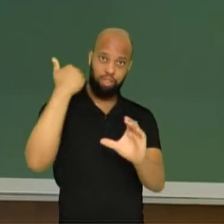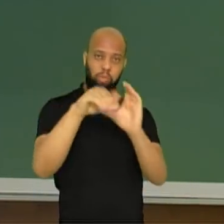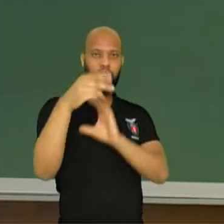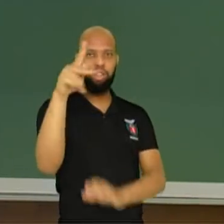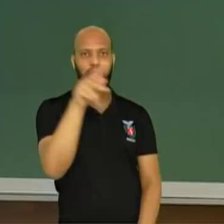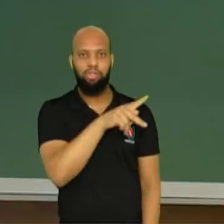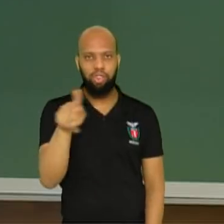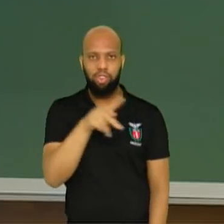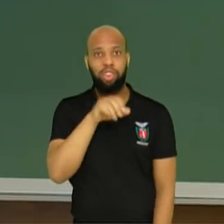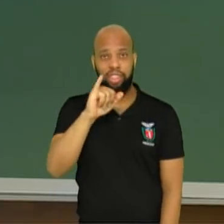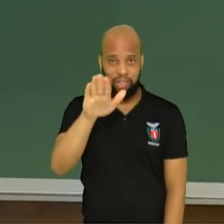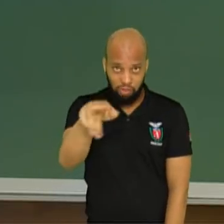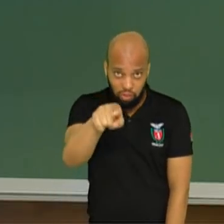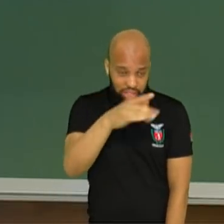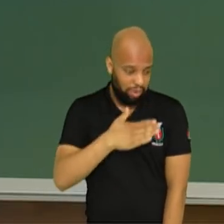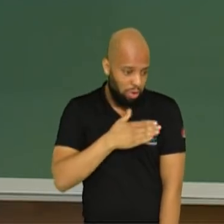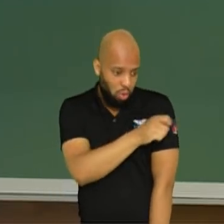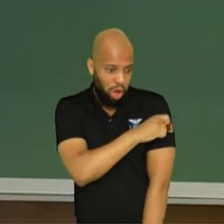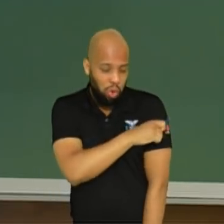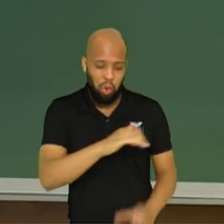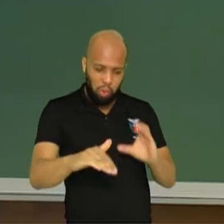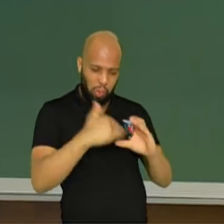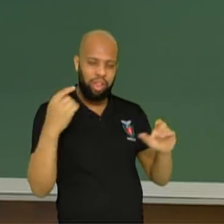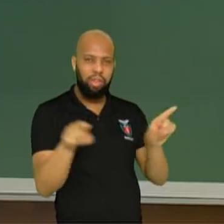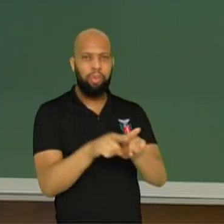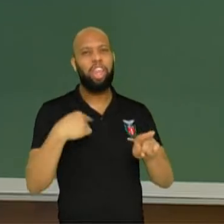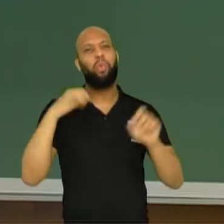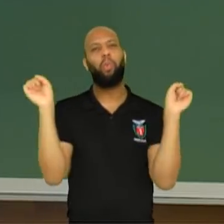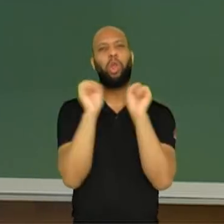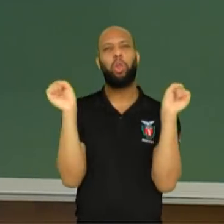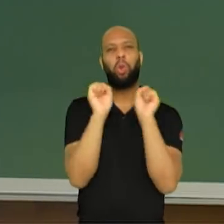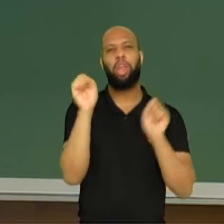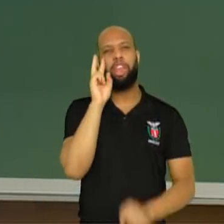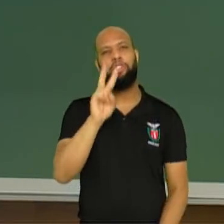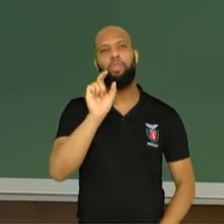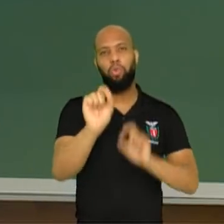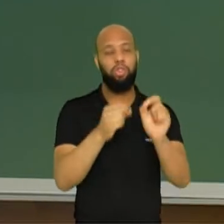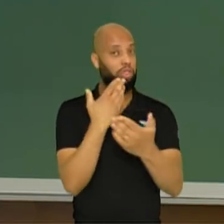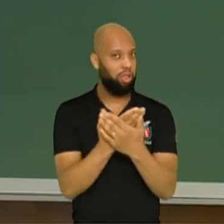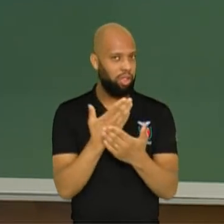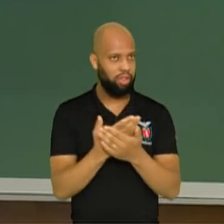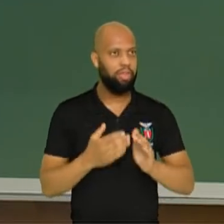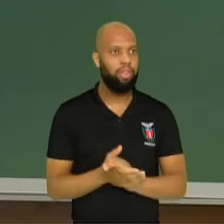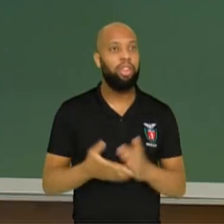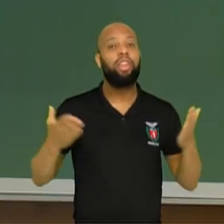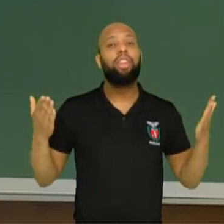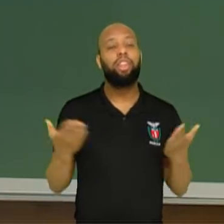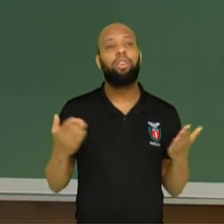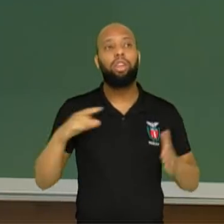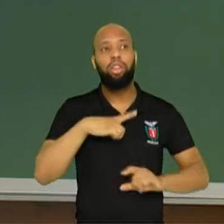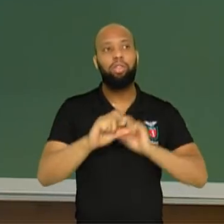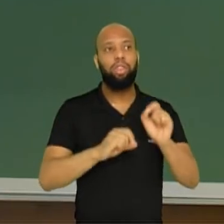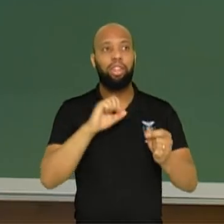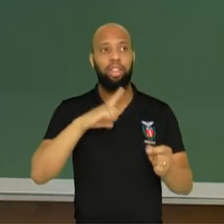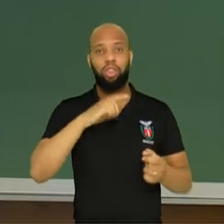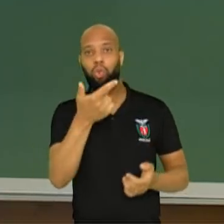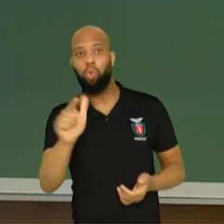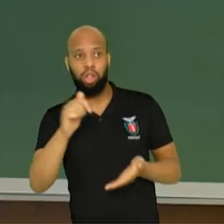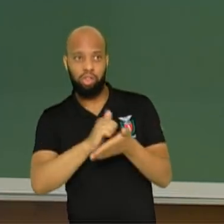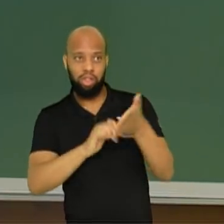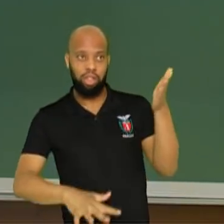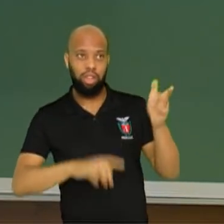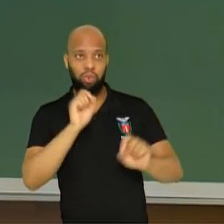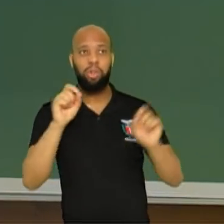meu aluno, tira uma foto e me manda também. Eu vou adorar ver o que você está fazendo aqui na Aula Paraná. Agora, a gente tem uma atividade que é um